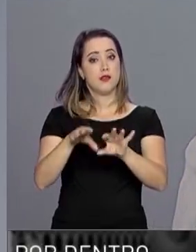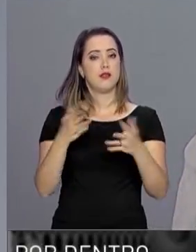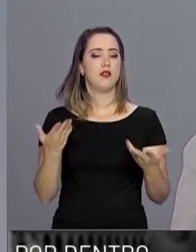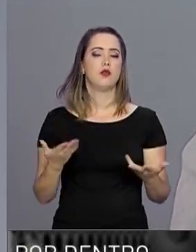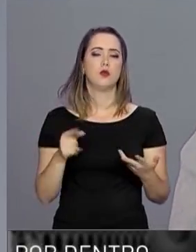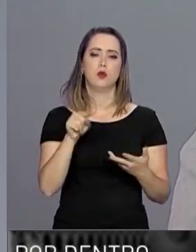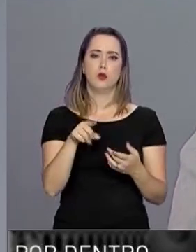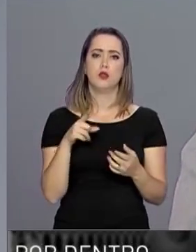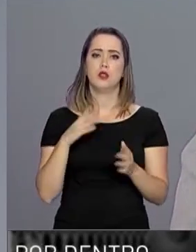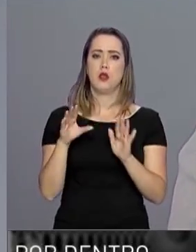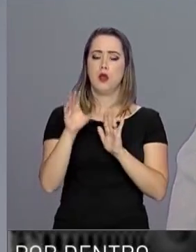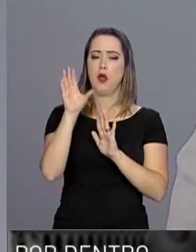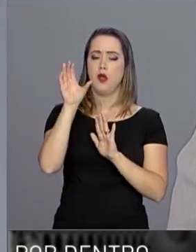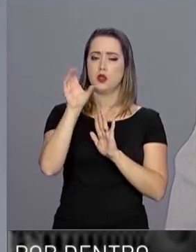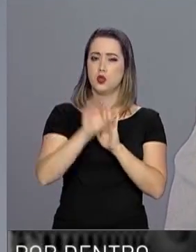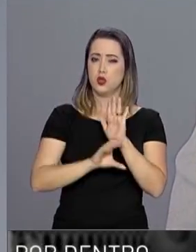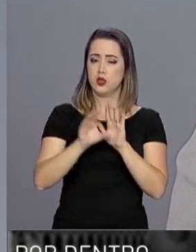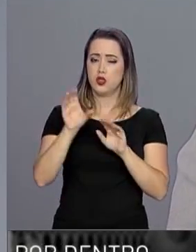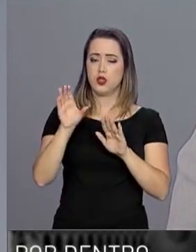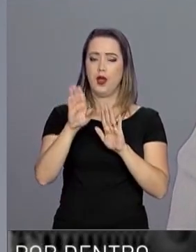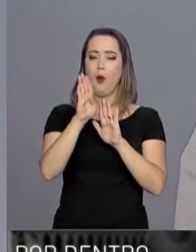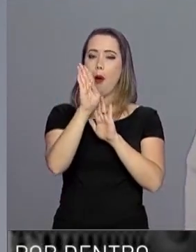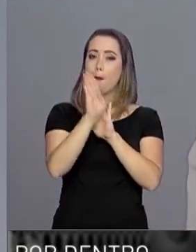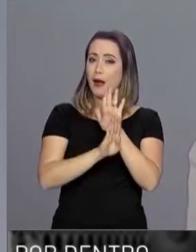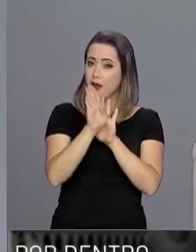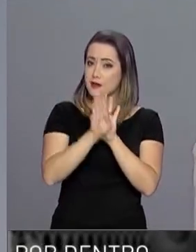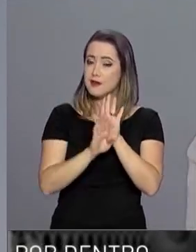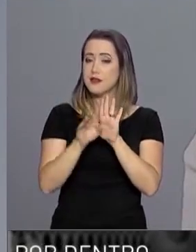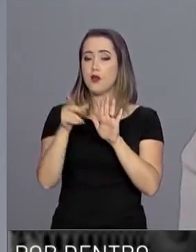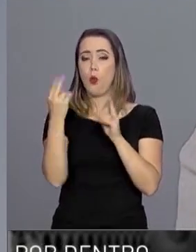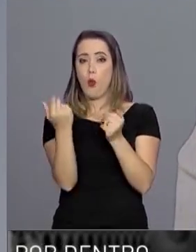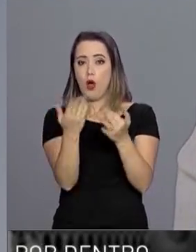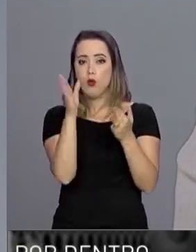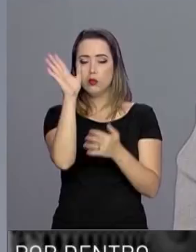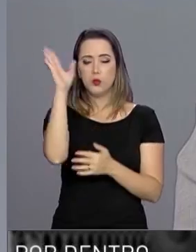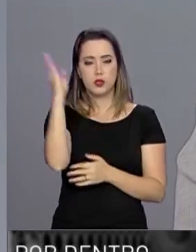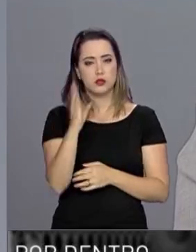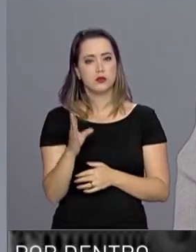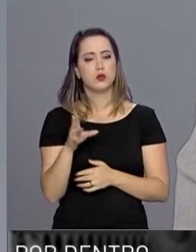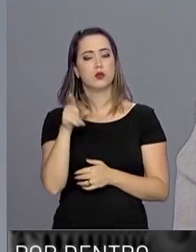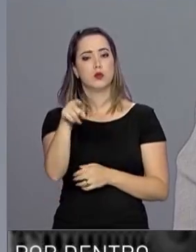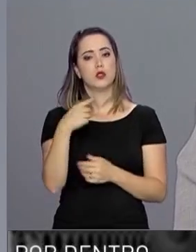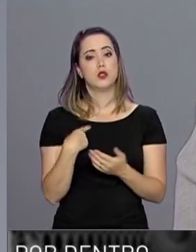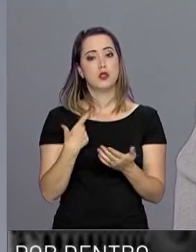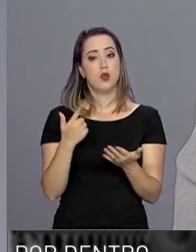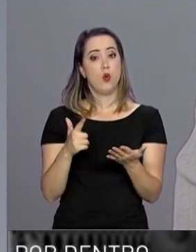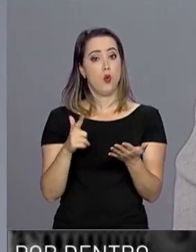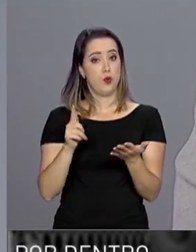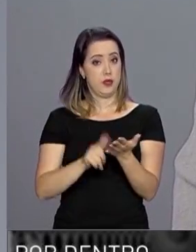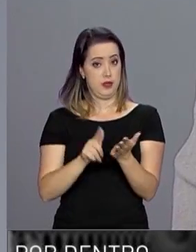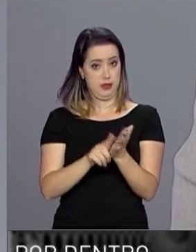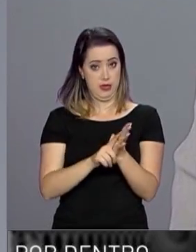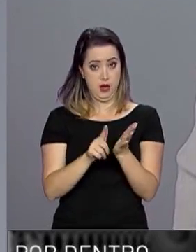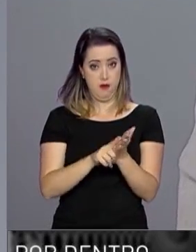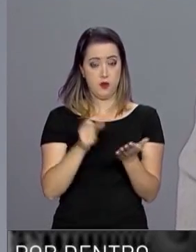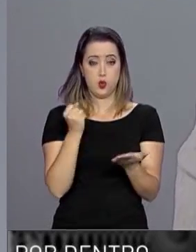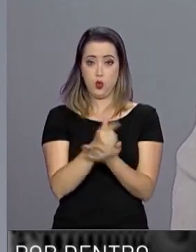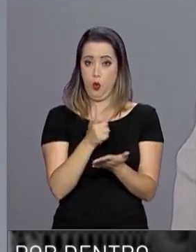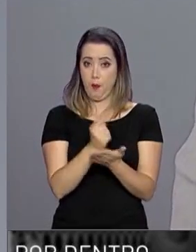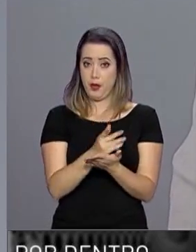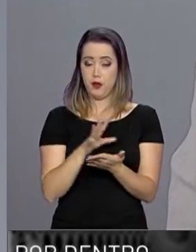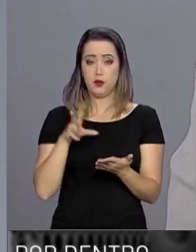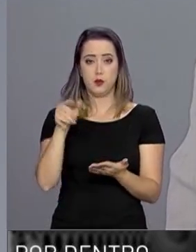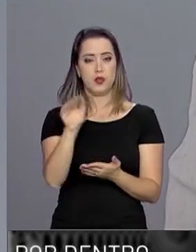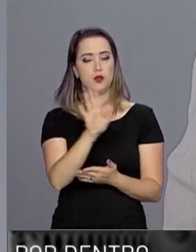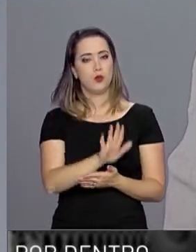uma base nacional comum, a primeira mudança importante, os livros que estão sendo comprados a partir de agora pelo Brasil, para